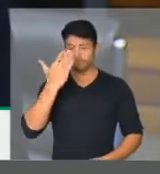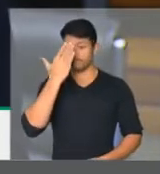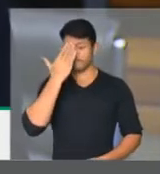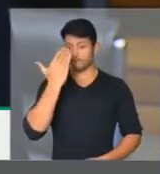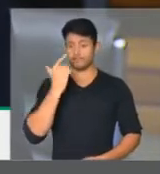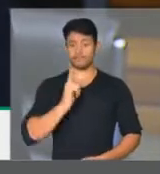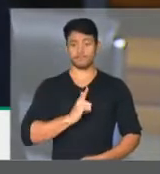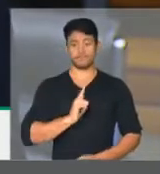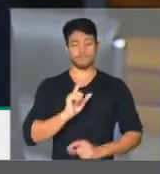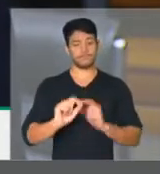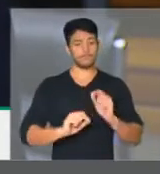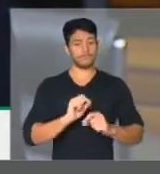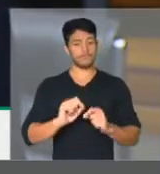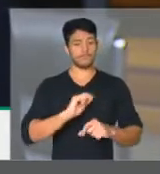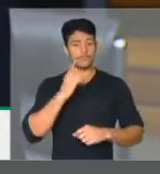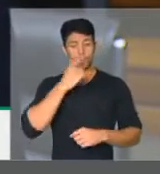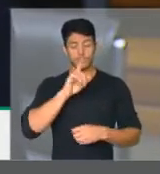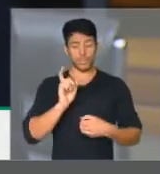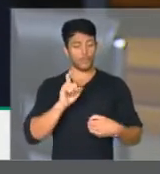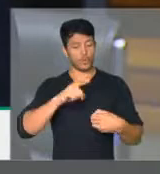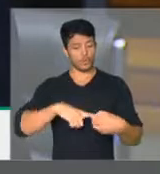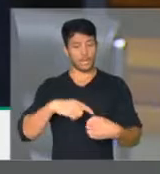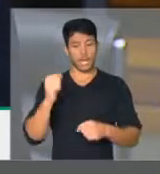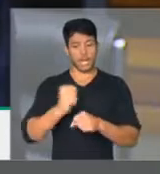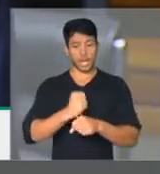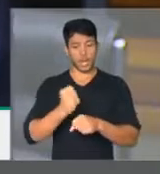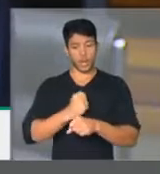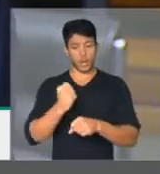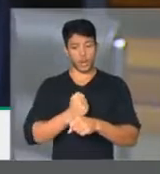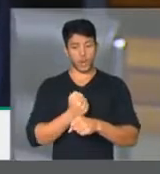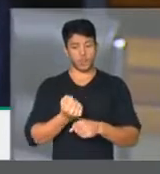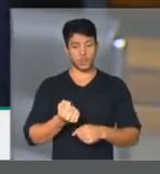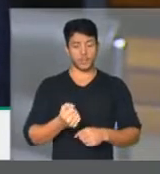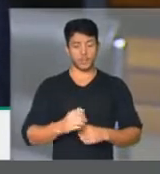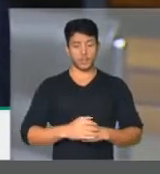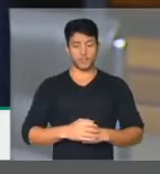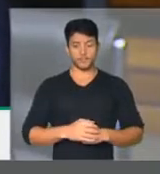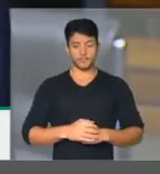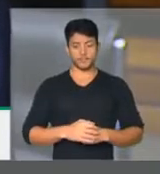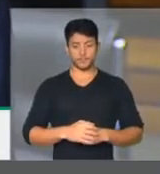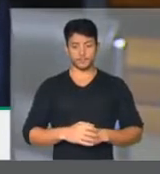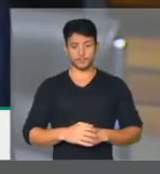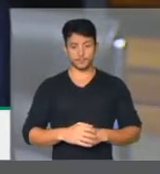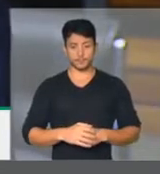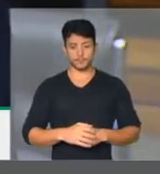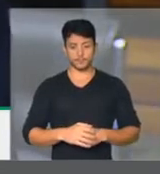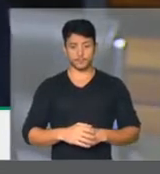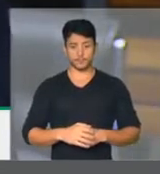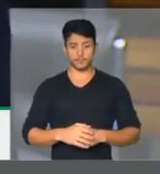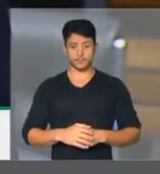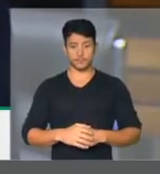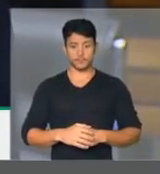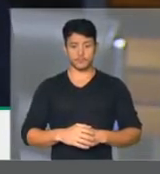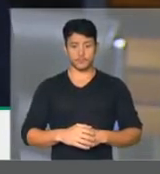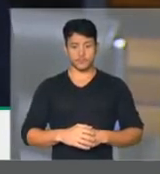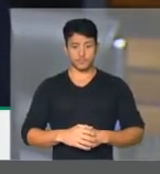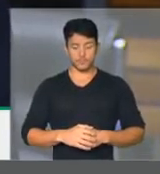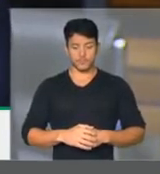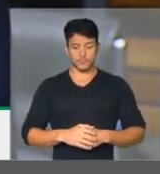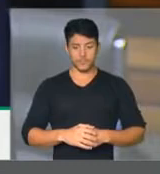reinício o mais rápido possível à conclusão das obras que Vossa Excelência